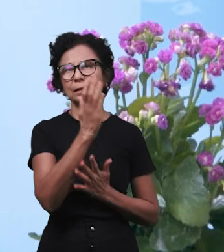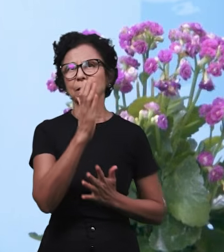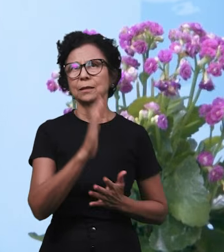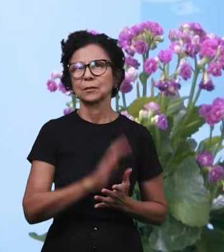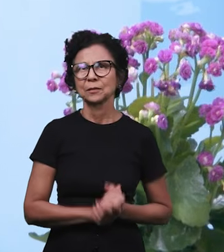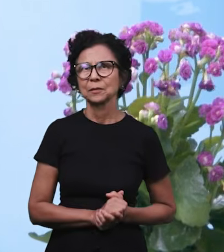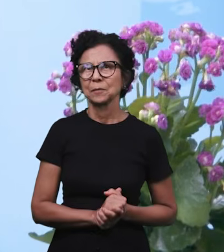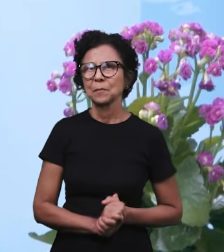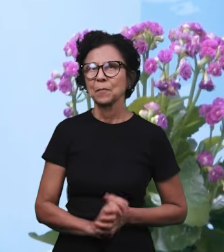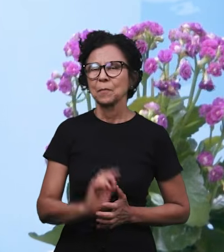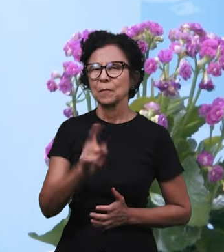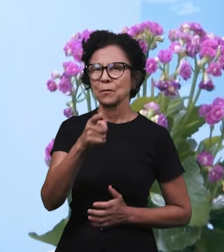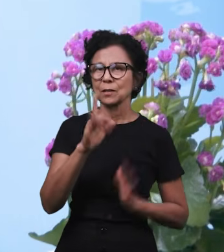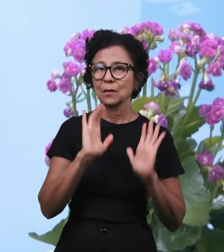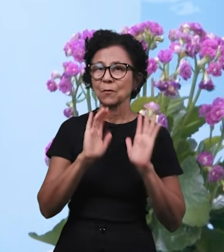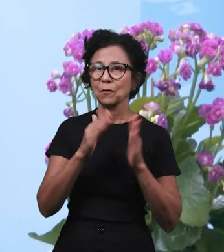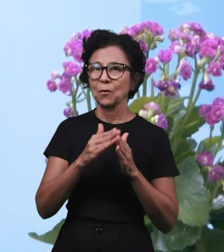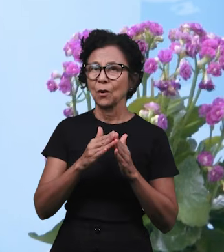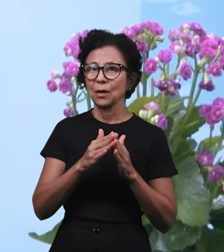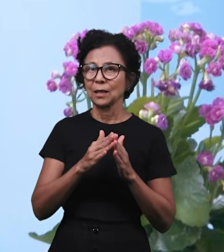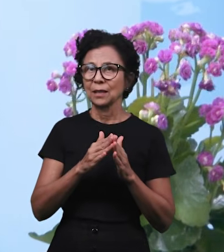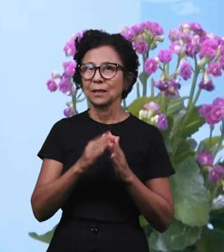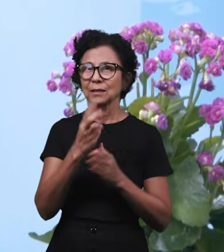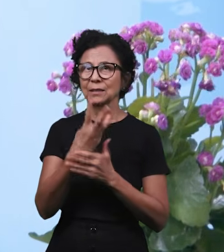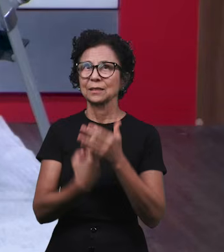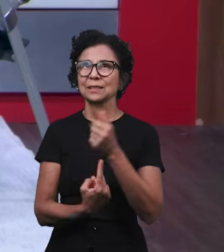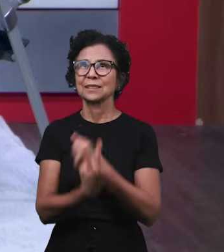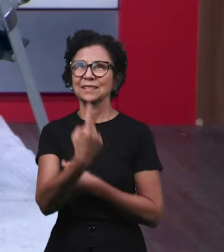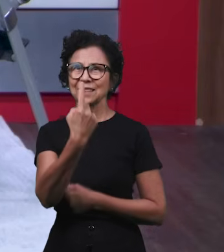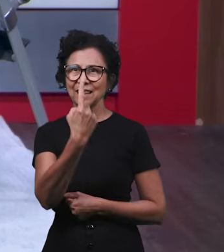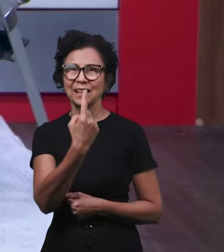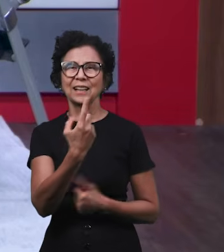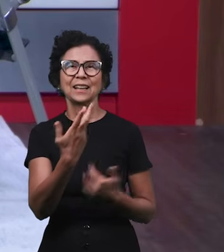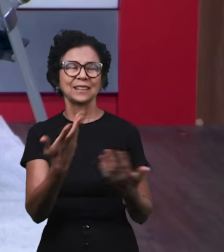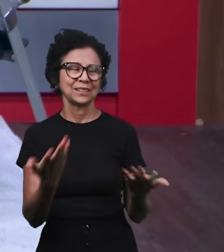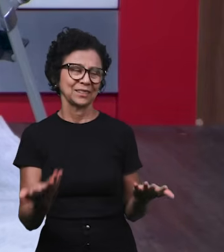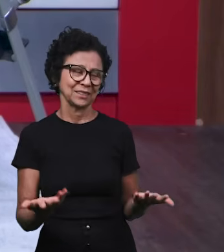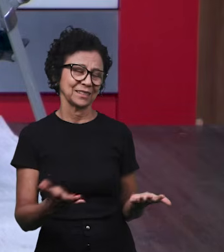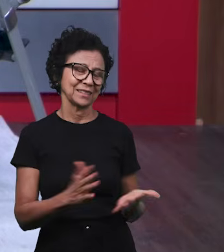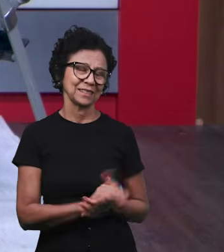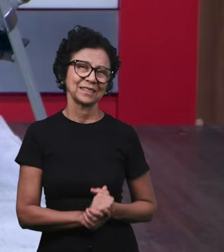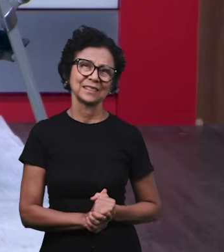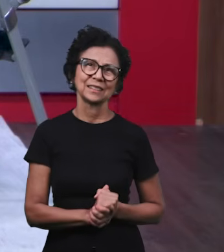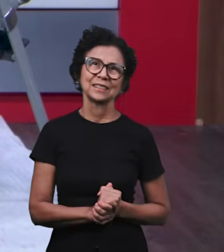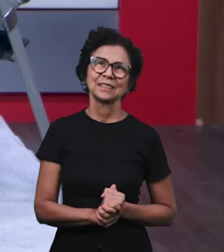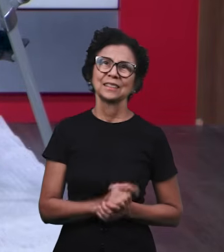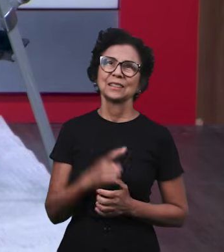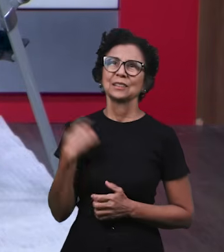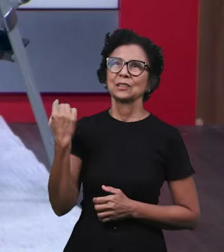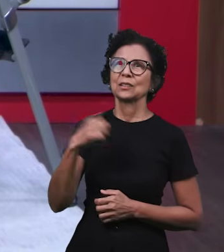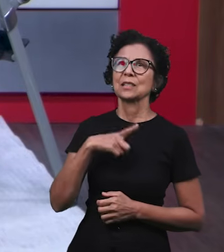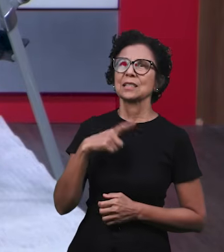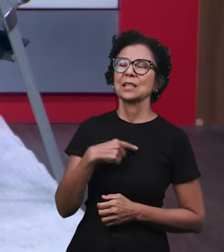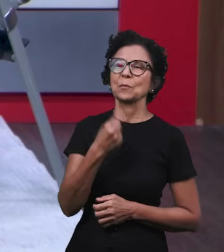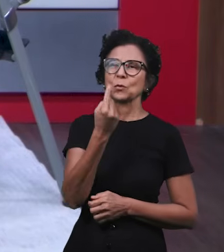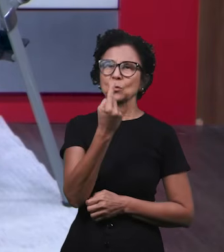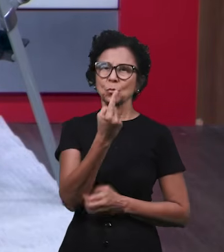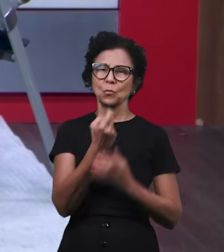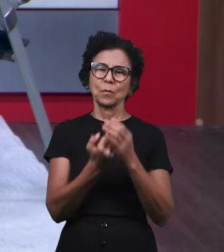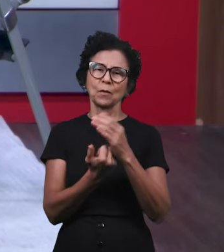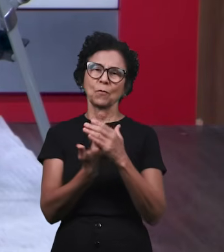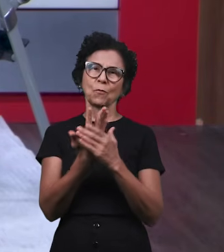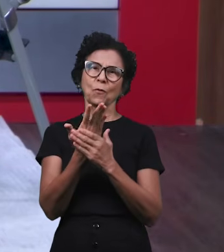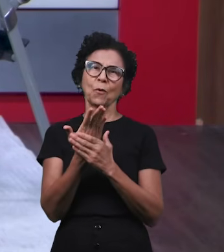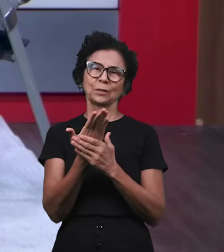para o que o Pai, o Filho e o Espírito Santo está falando. Lá fora, nós temos várias fontes de autores. Aqui nós temos uma fonte, isso. Né? Uma